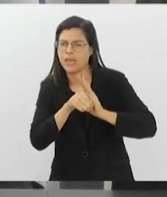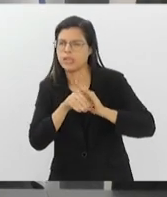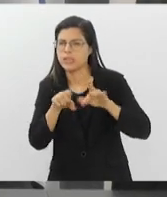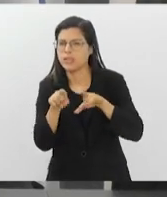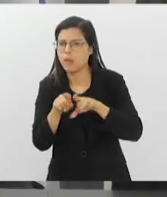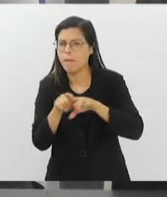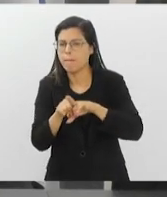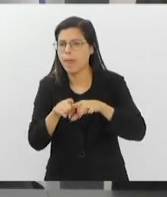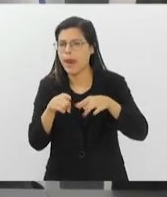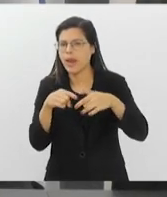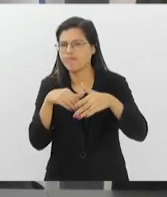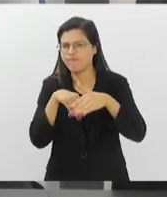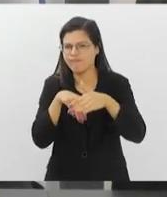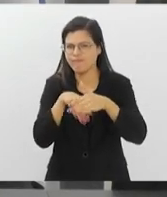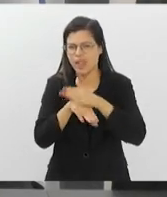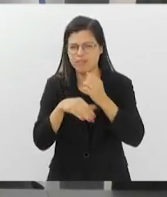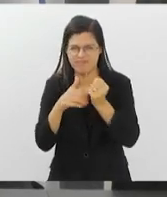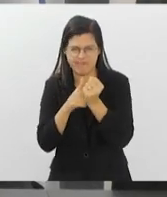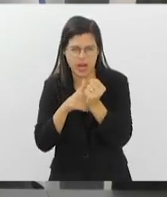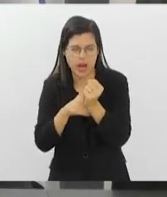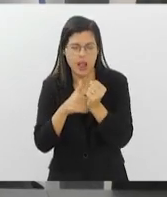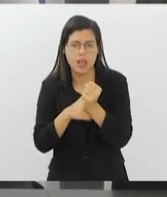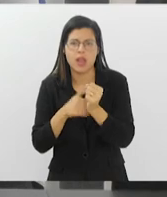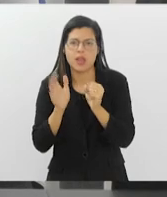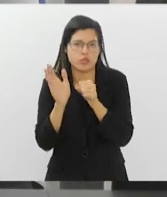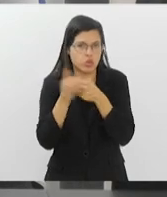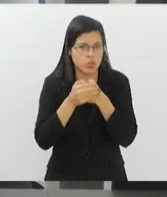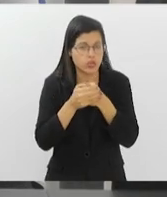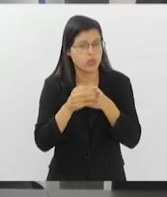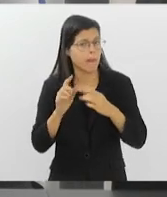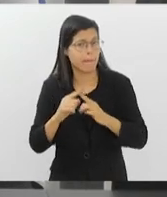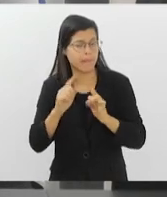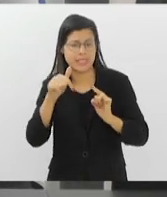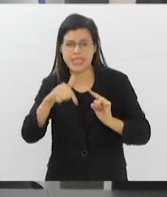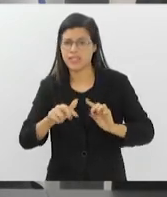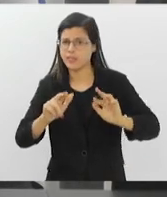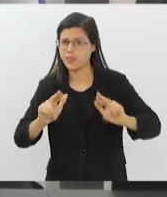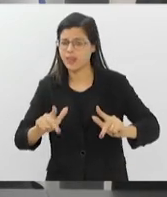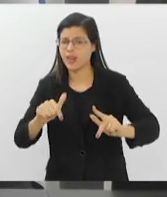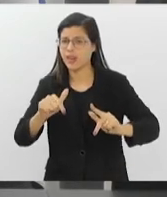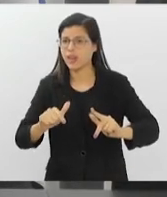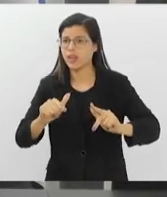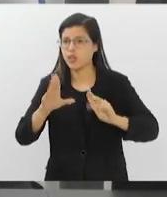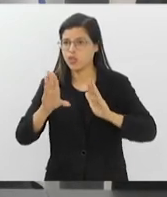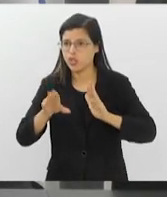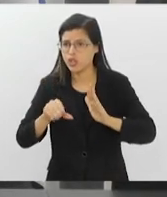das emendas de bancada, mas aqui não é nada disso. Aqui são emendas pontuais do orçamento que representam